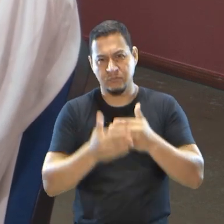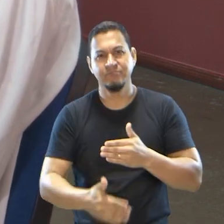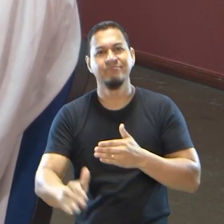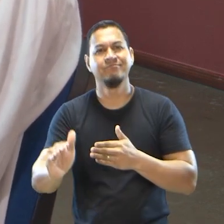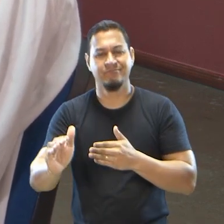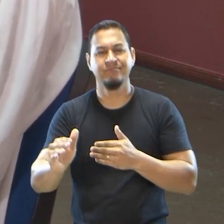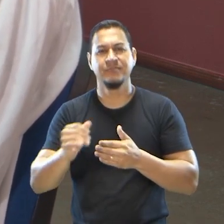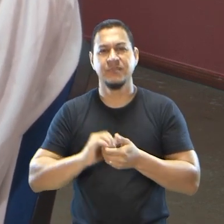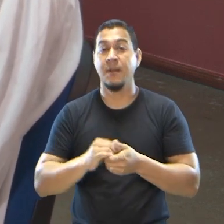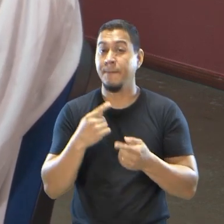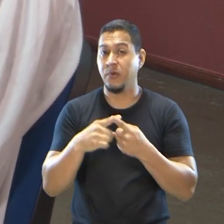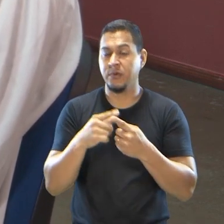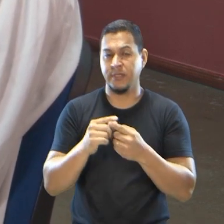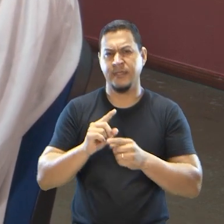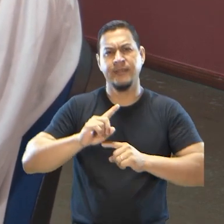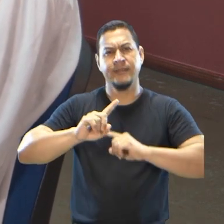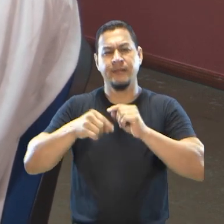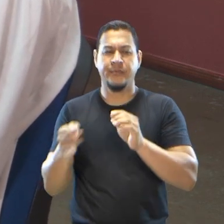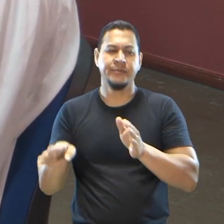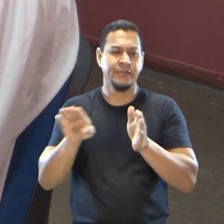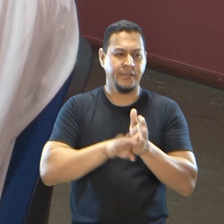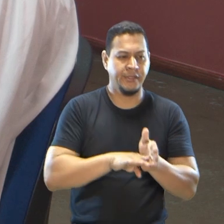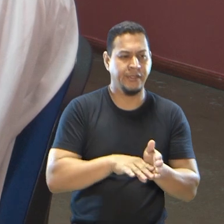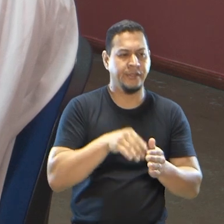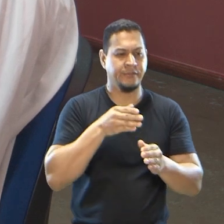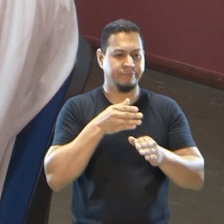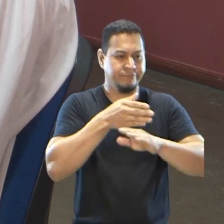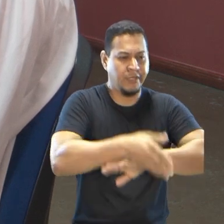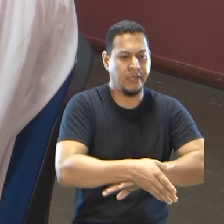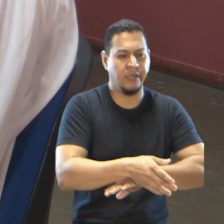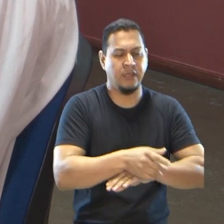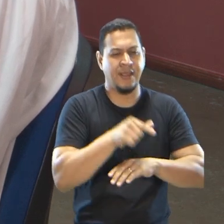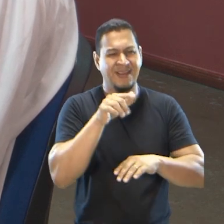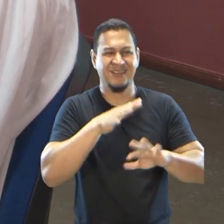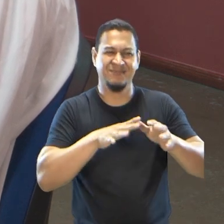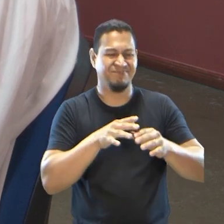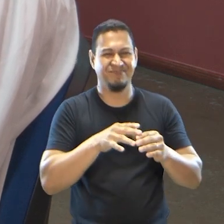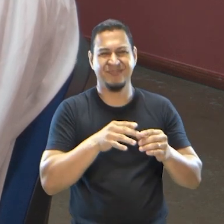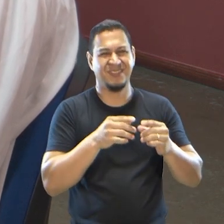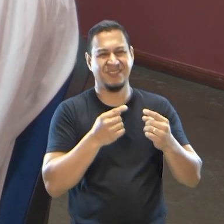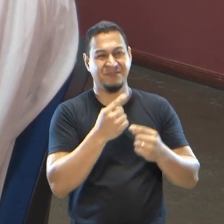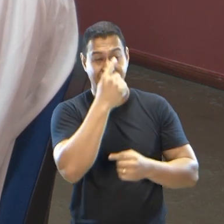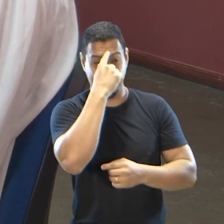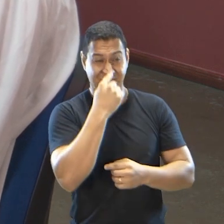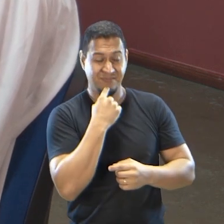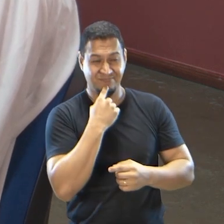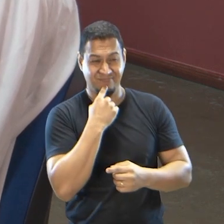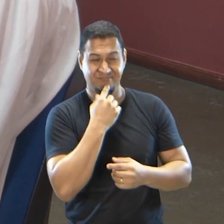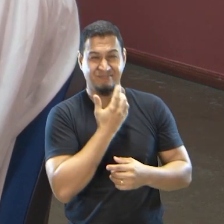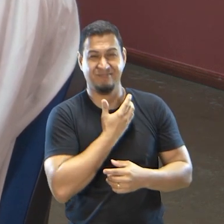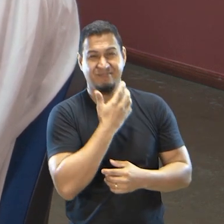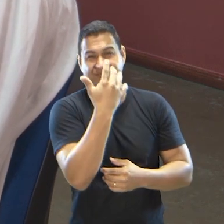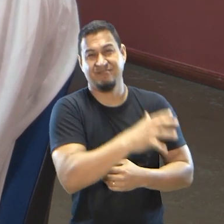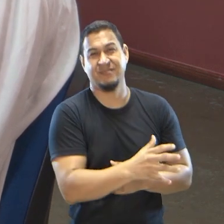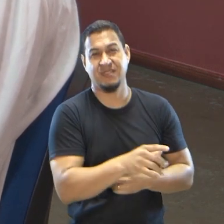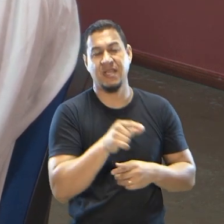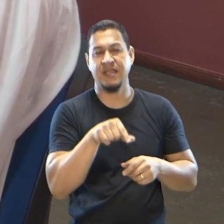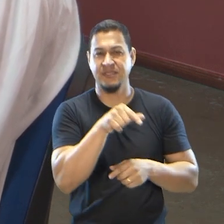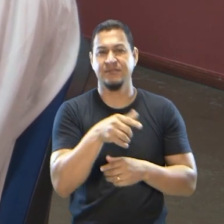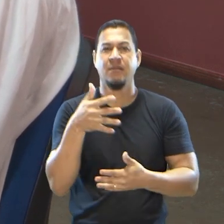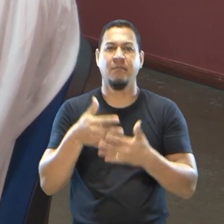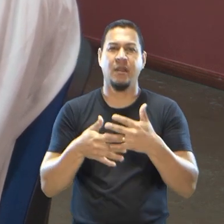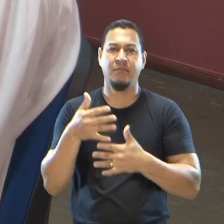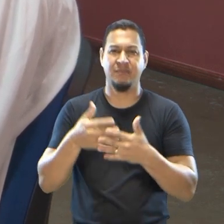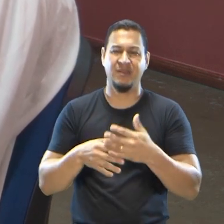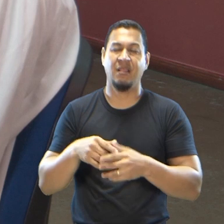pode continuar. Porque depois entra, aí às vezes não se identifica e aí pode se tornar